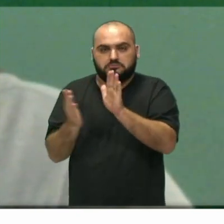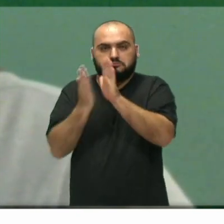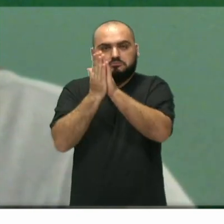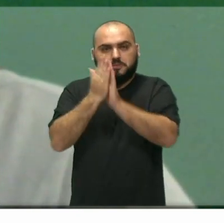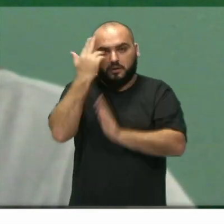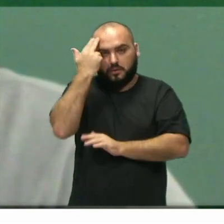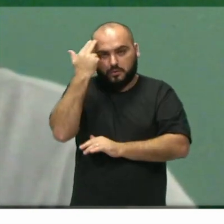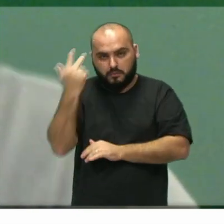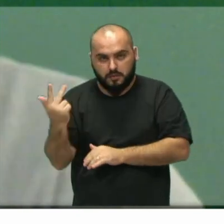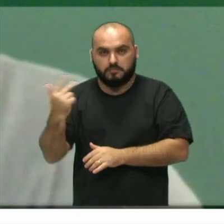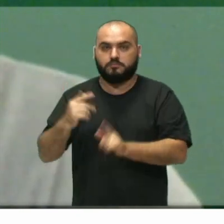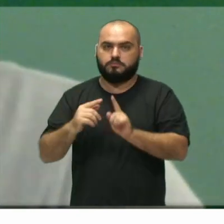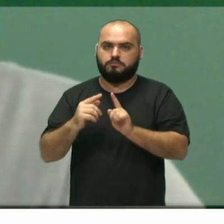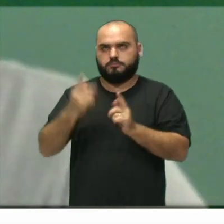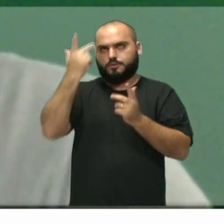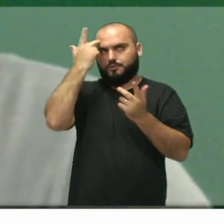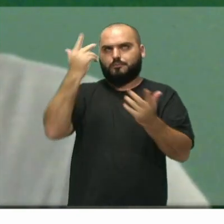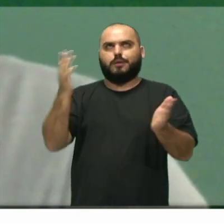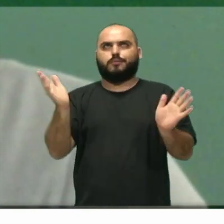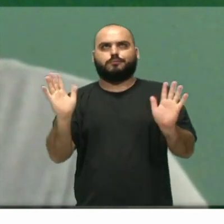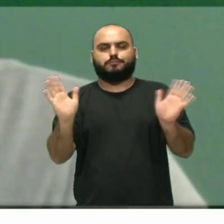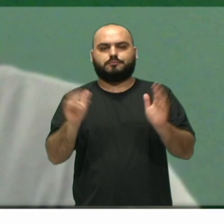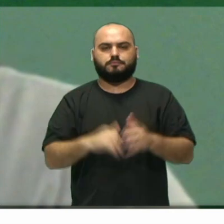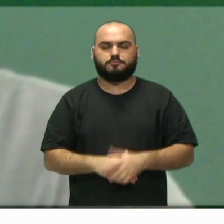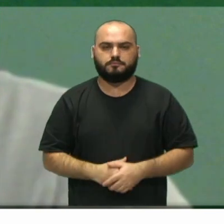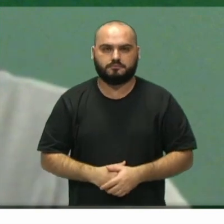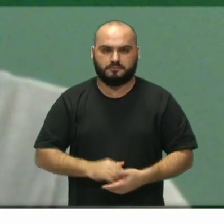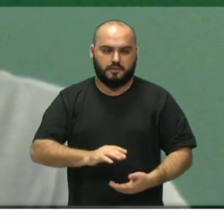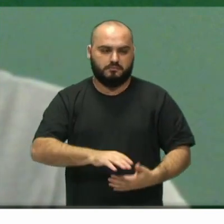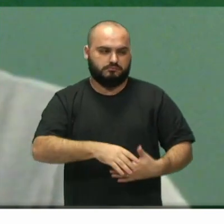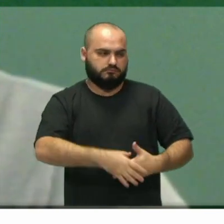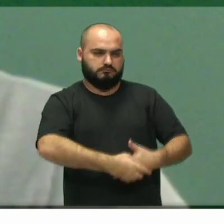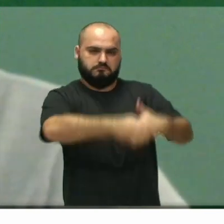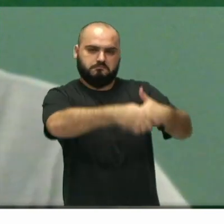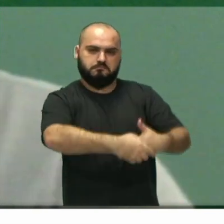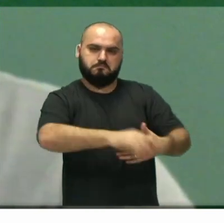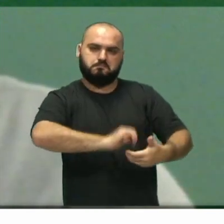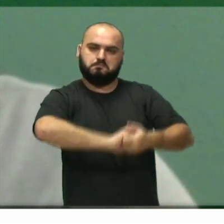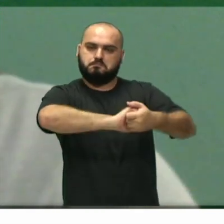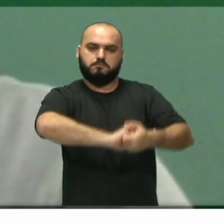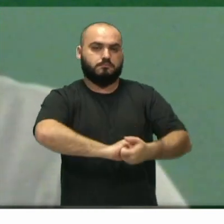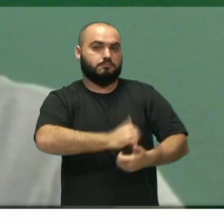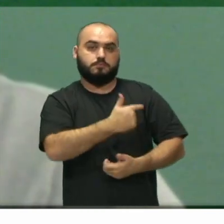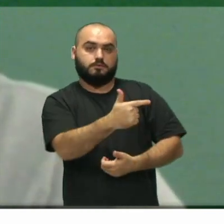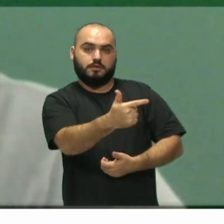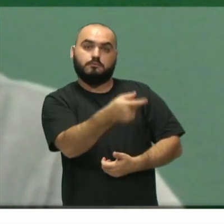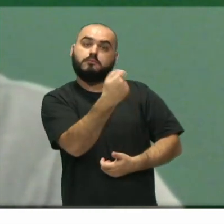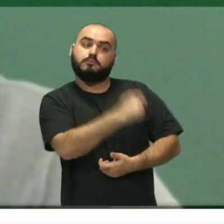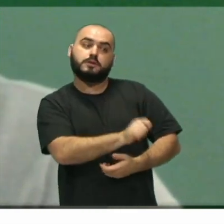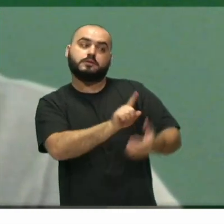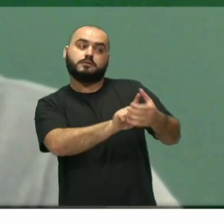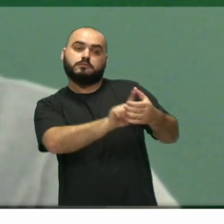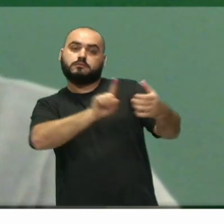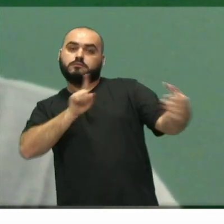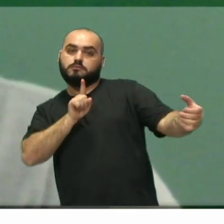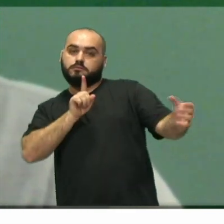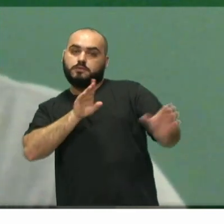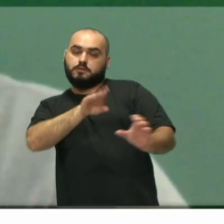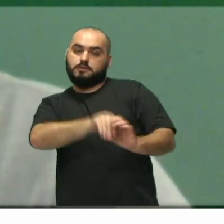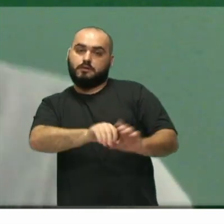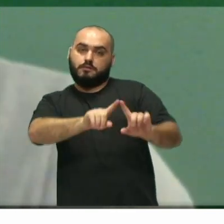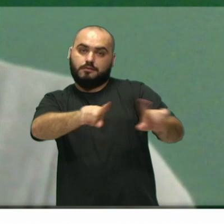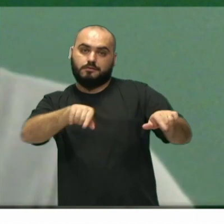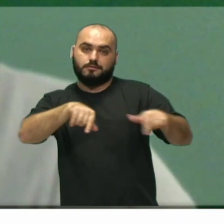consultório, mas normal. Eu não aperto a mão dos pacientes. A gente tem que manter um distanciamento dentro da sala, quer